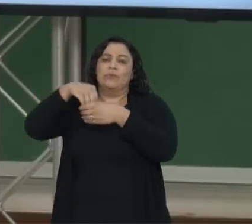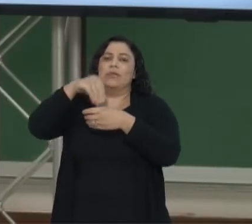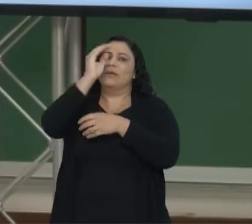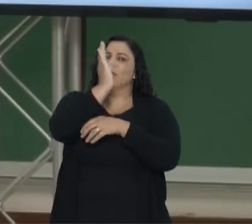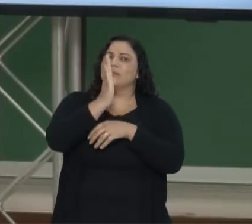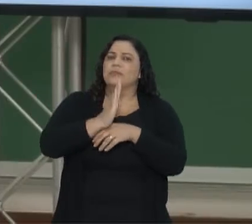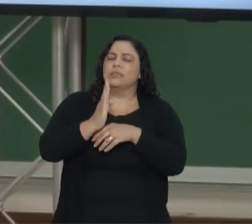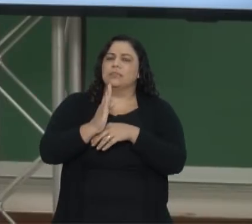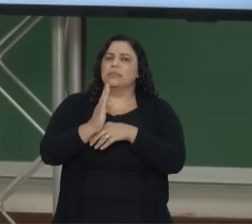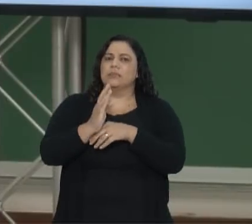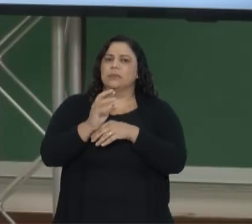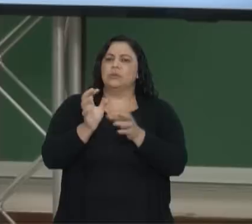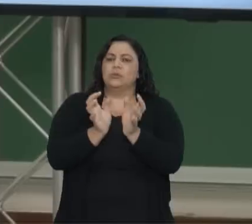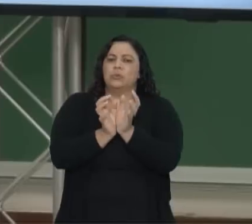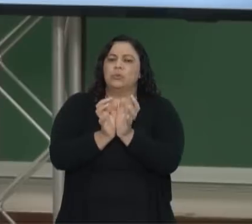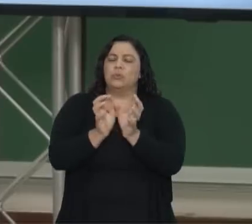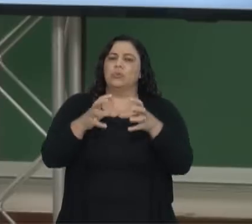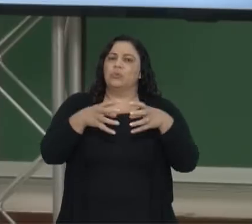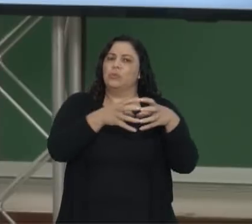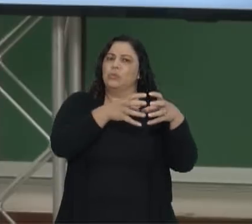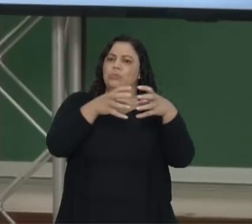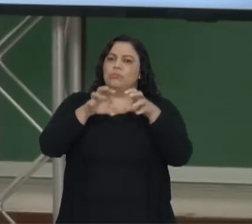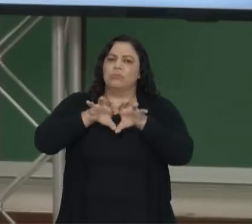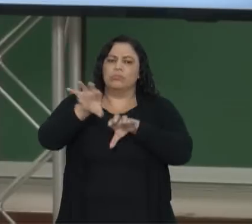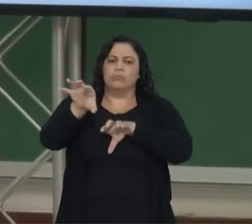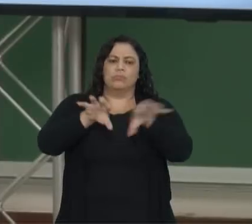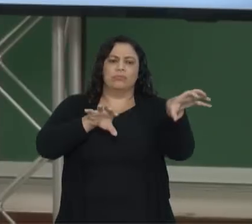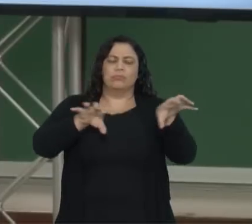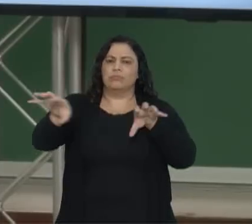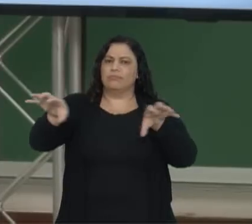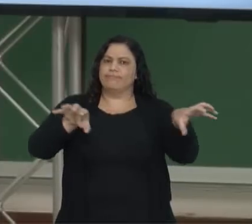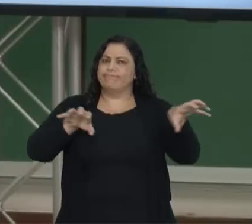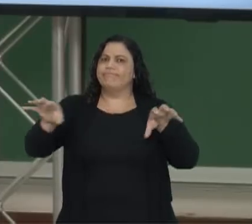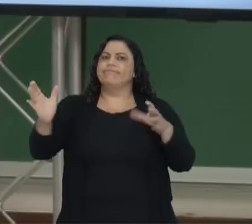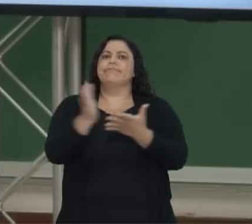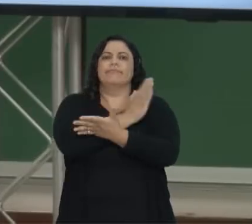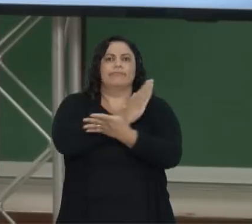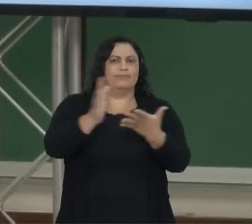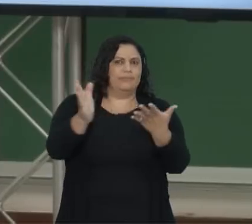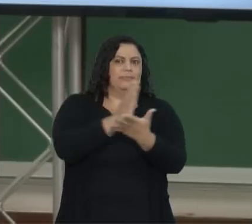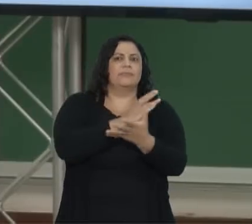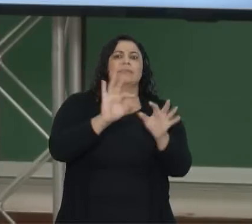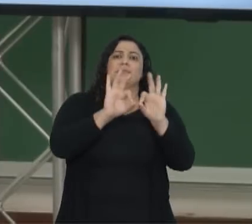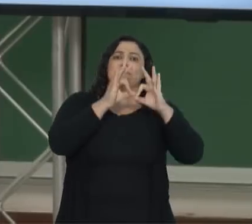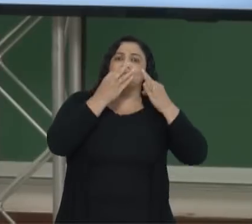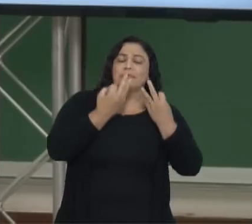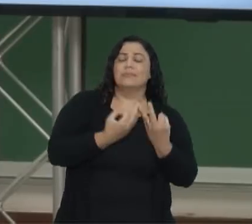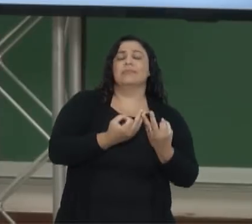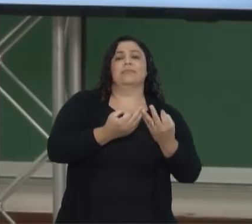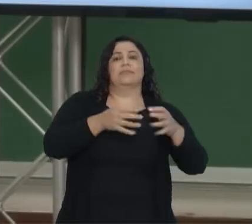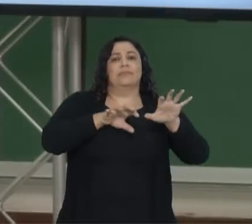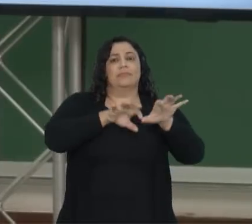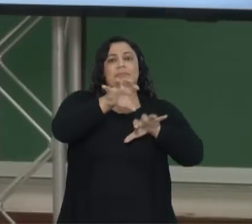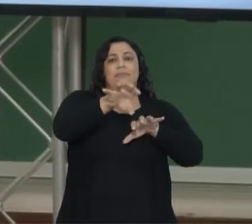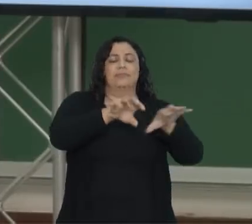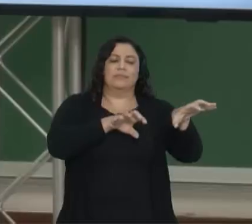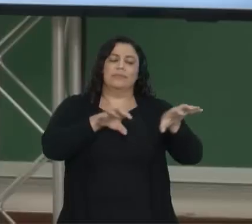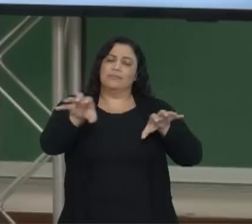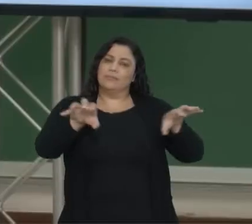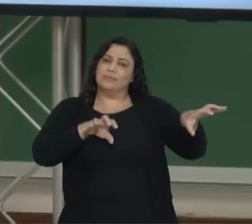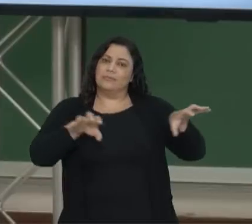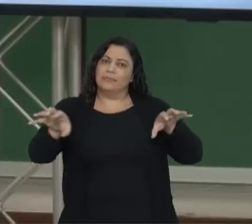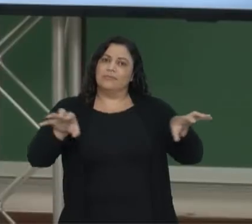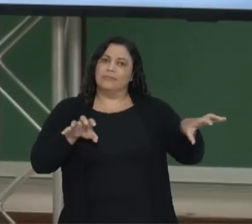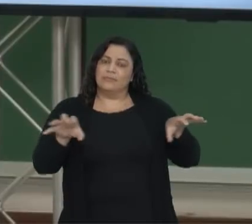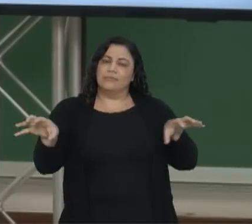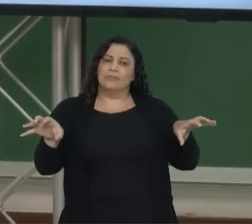que pertenciam lá, ficaram em diferentes grupos, foram separados, inclusive das suas famílias em muitos casos, né? E aí